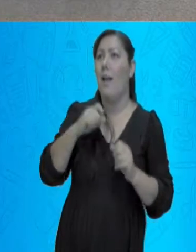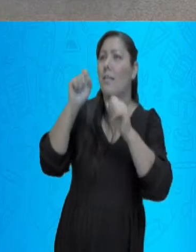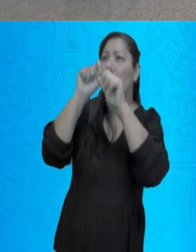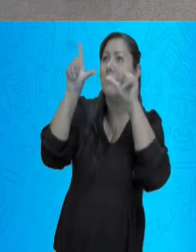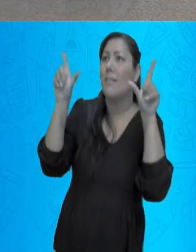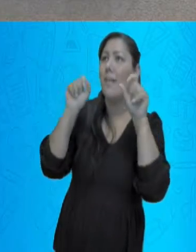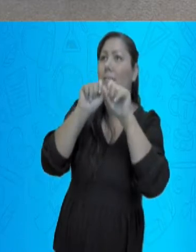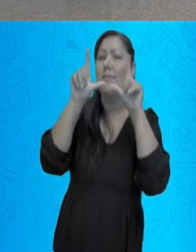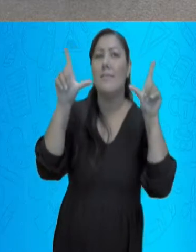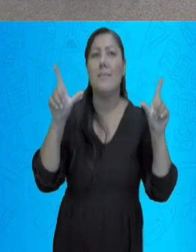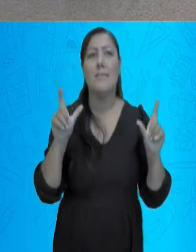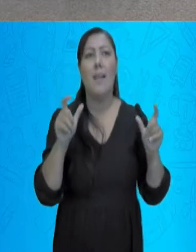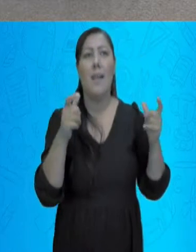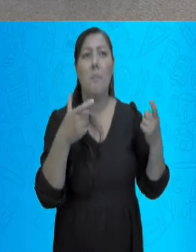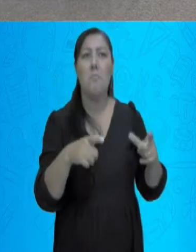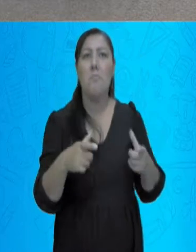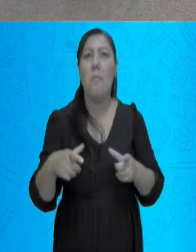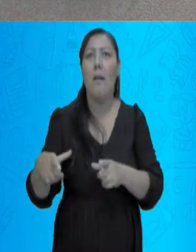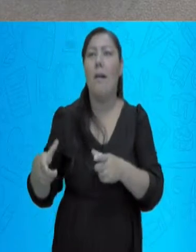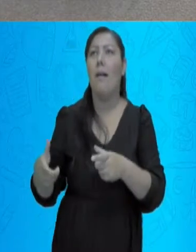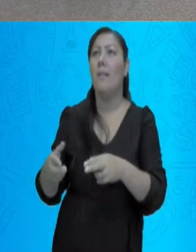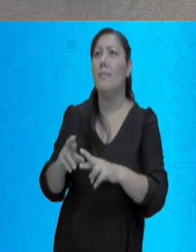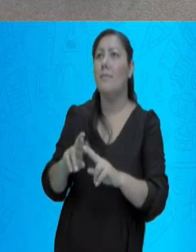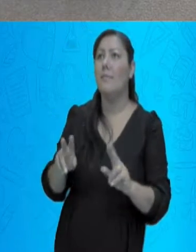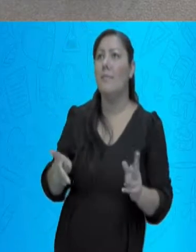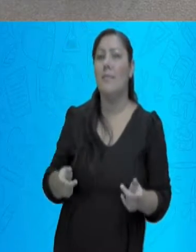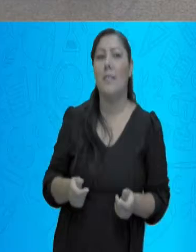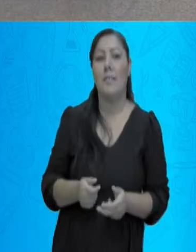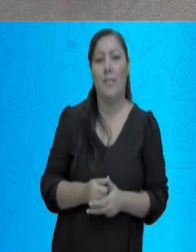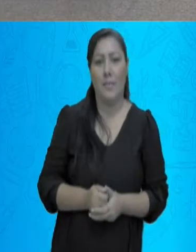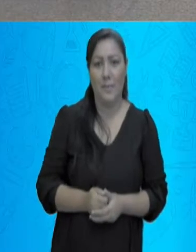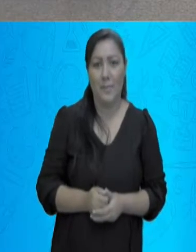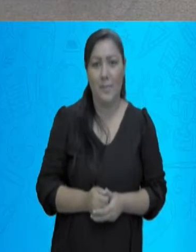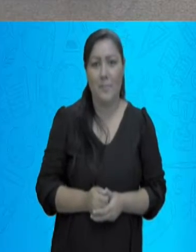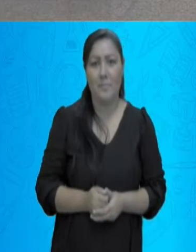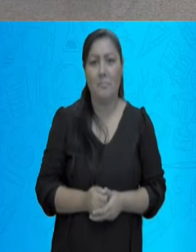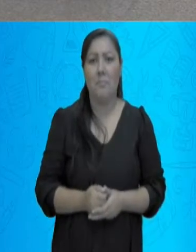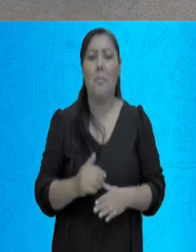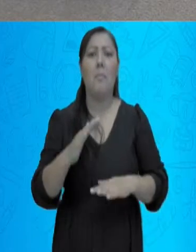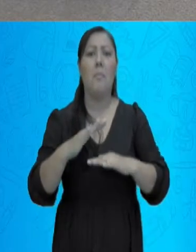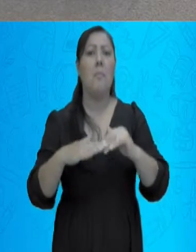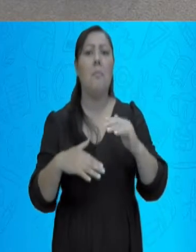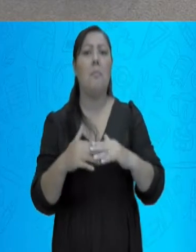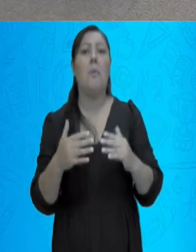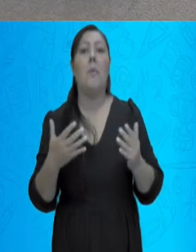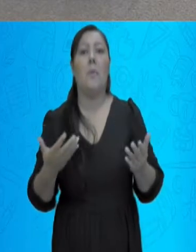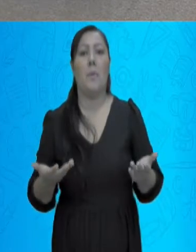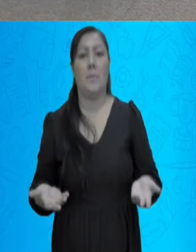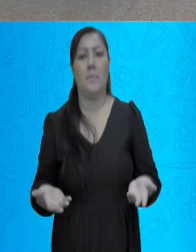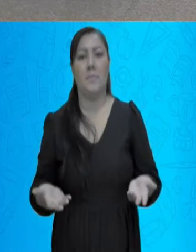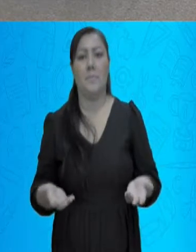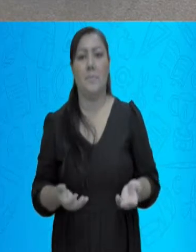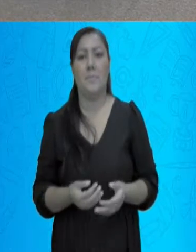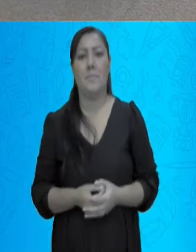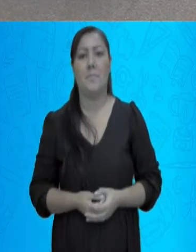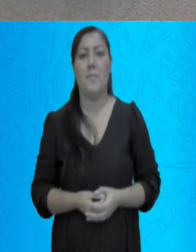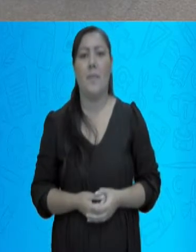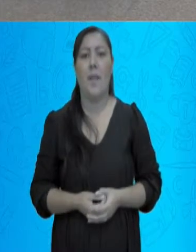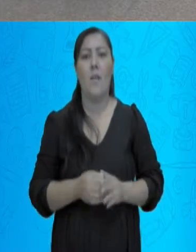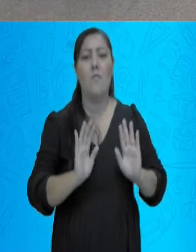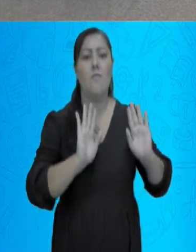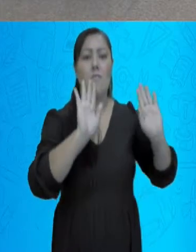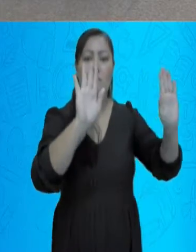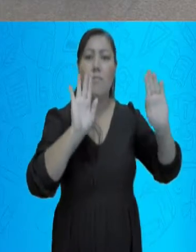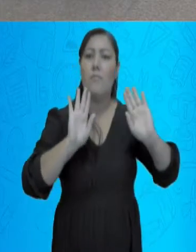estabelecimentos. E a função, né? Qual que é a função que eles estabelecem? Bem, eles estão fixados por aí e eles